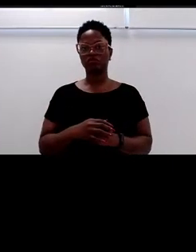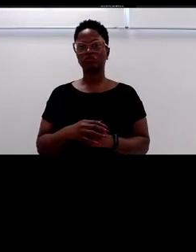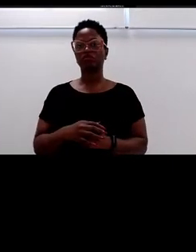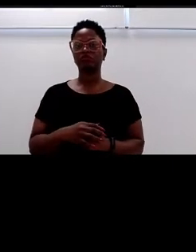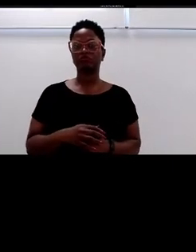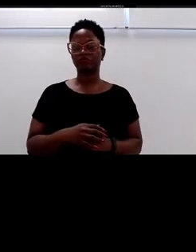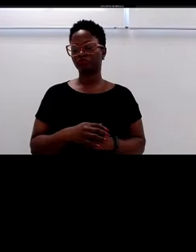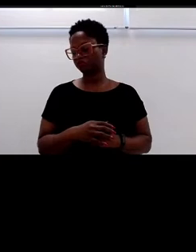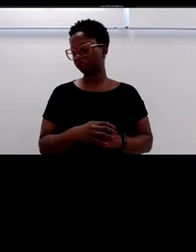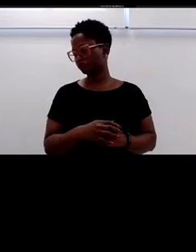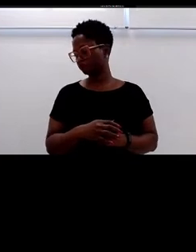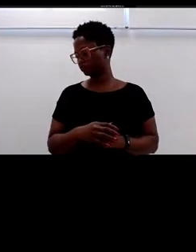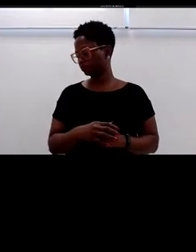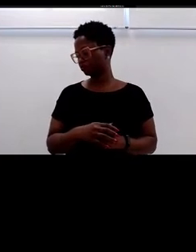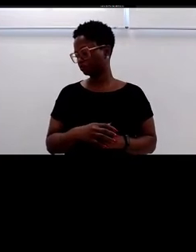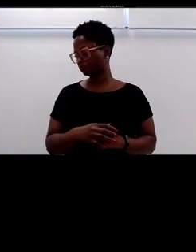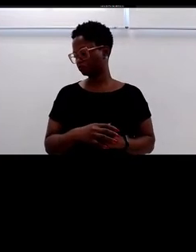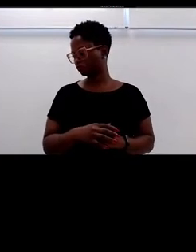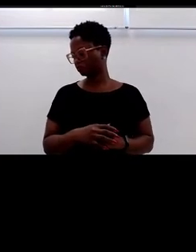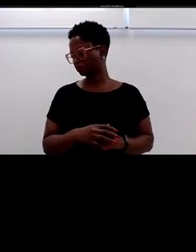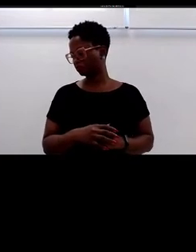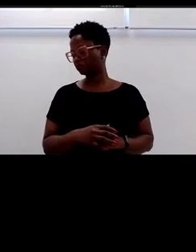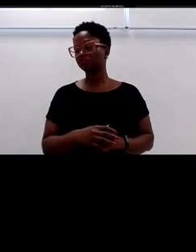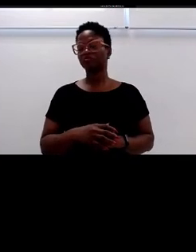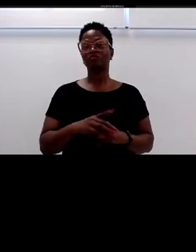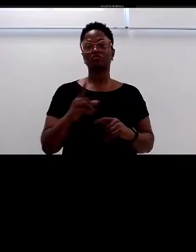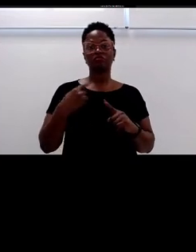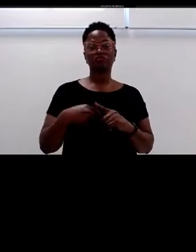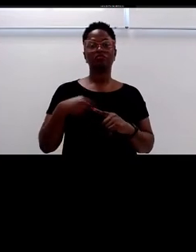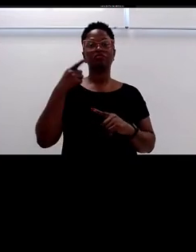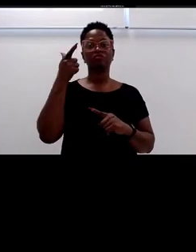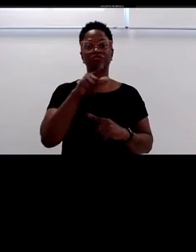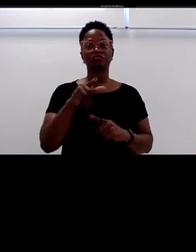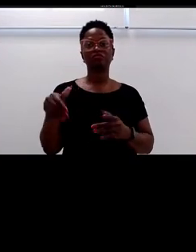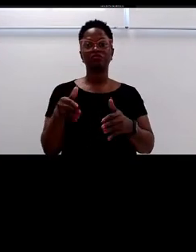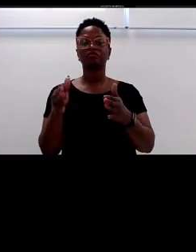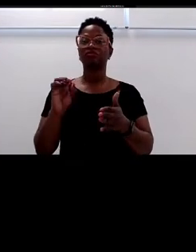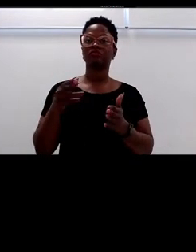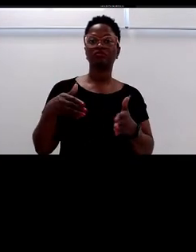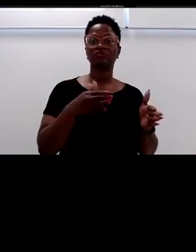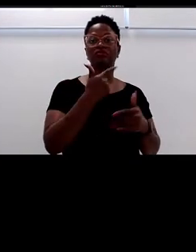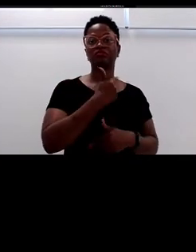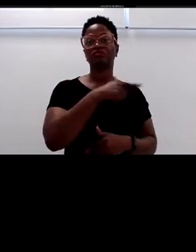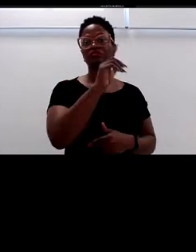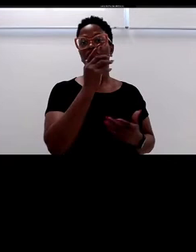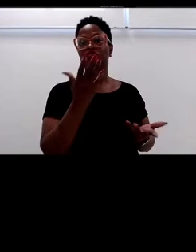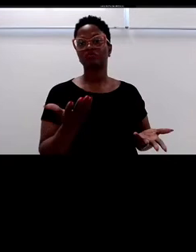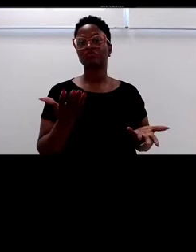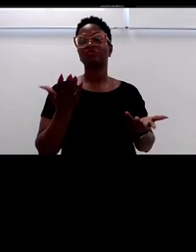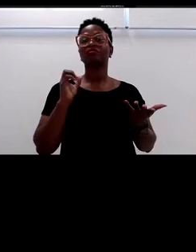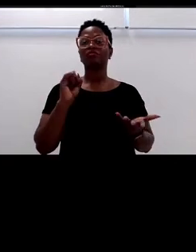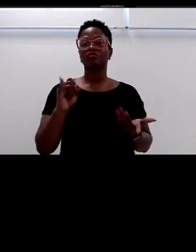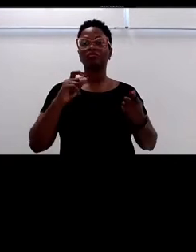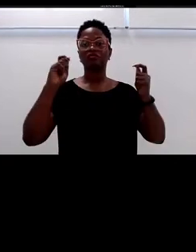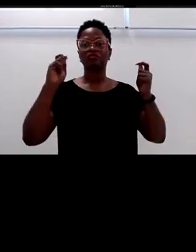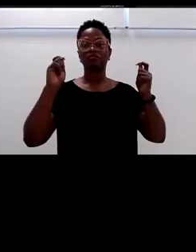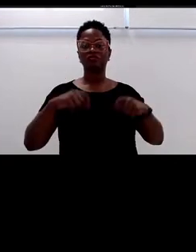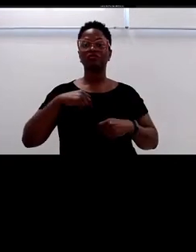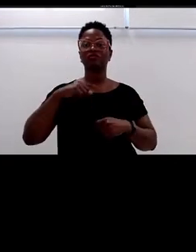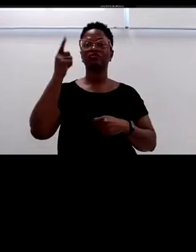eu rumo, eu tomei esse caminho aí, opa, eu vou por aqui. Mas sem querer chegar a lugar nenhum, eu só queria